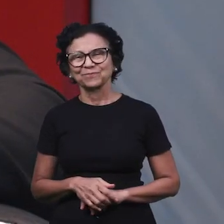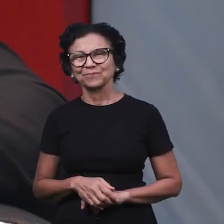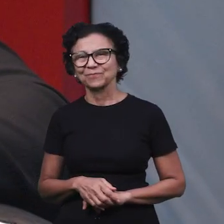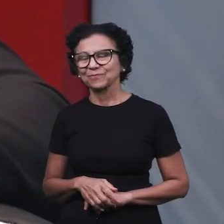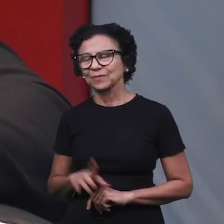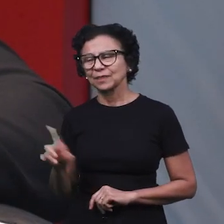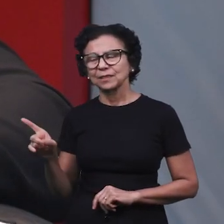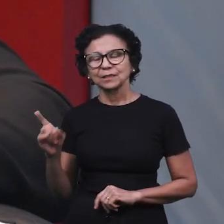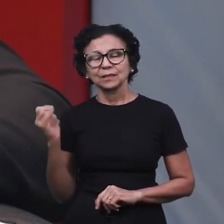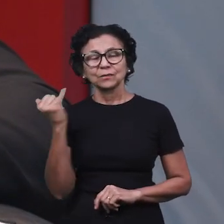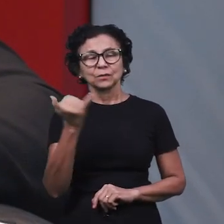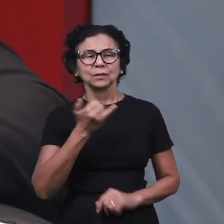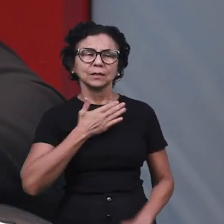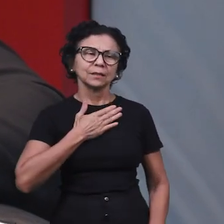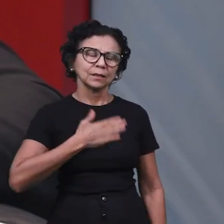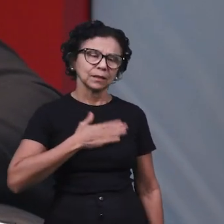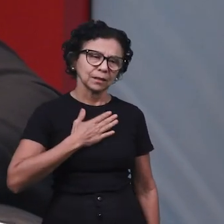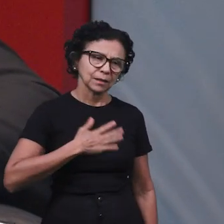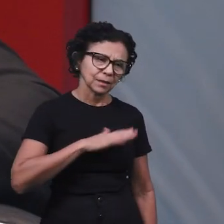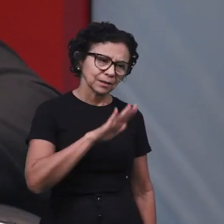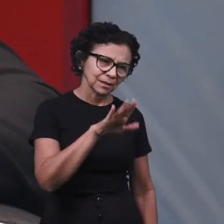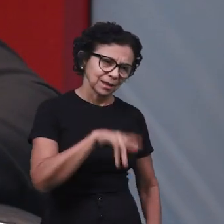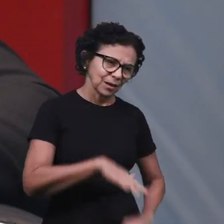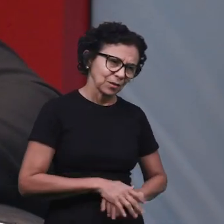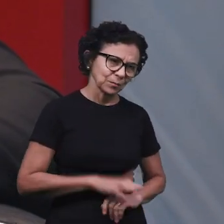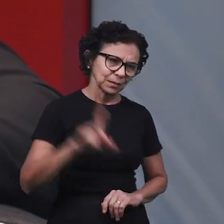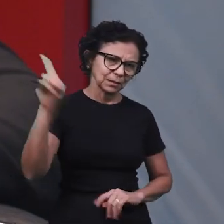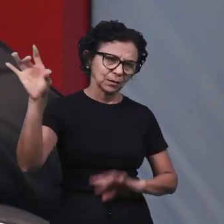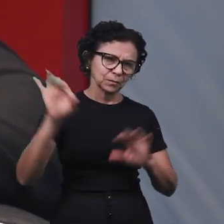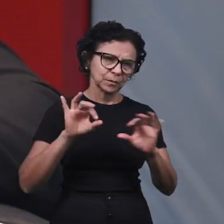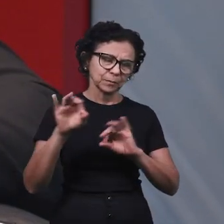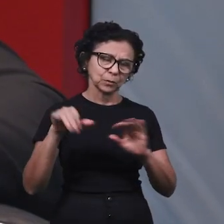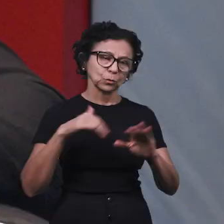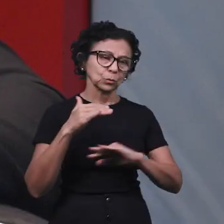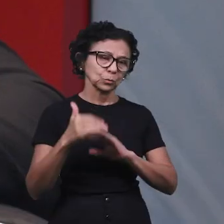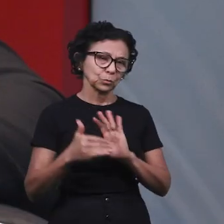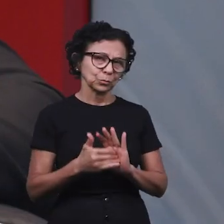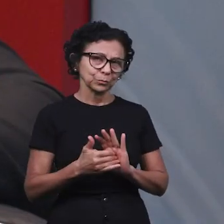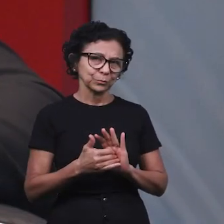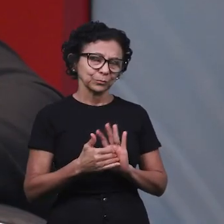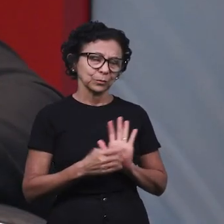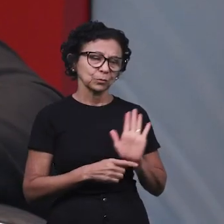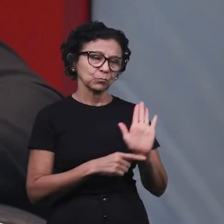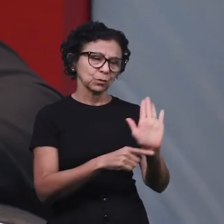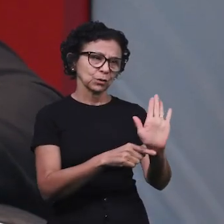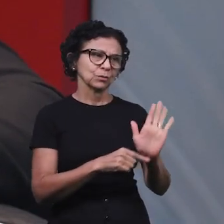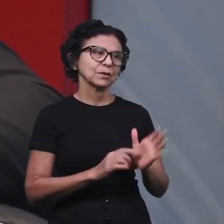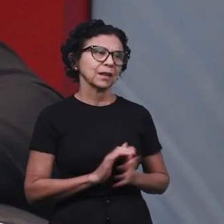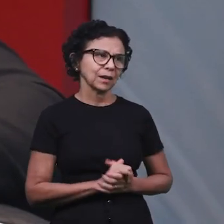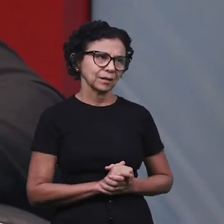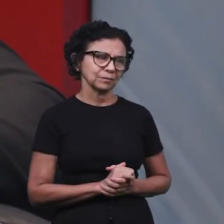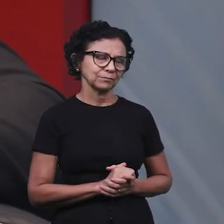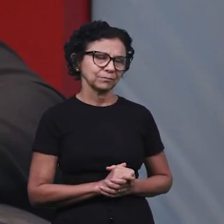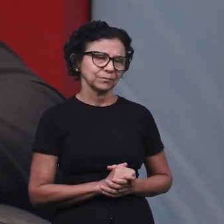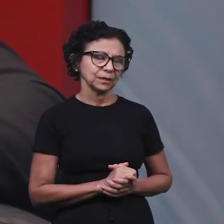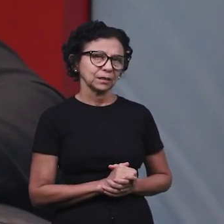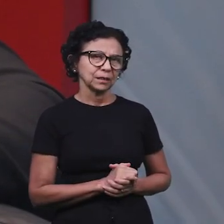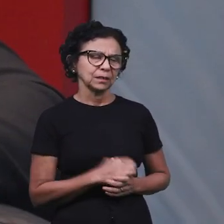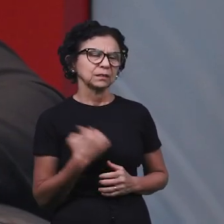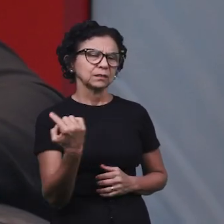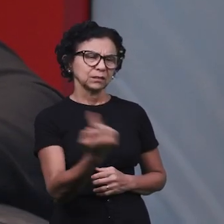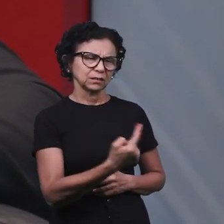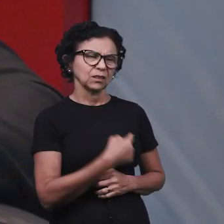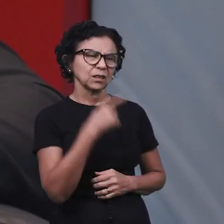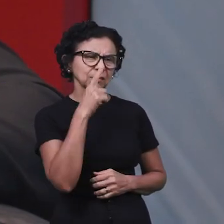assim, fiquem tranquilos, né? A estratégia era de Deus. Exatamente. Você e eu somos errantes mesmo, nós